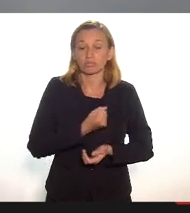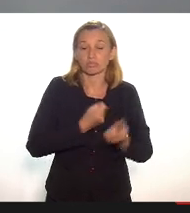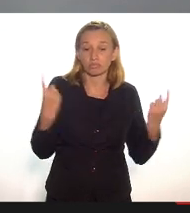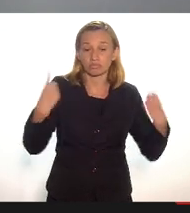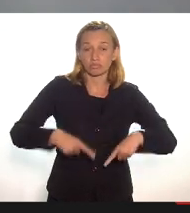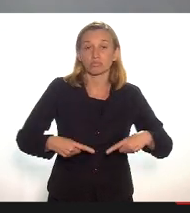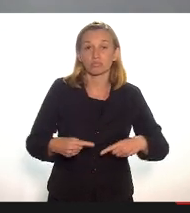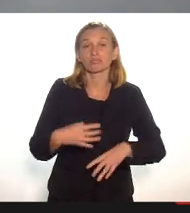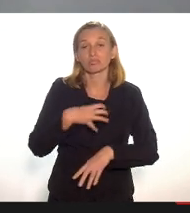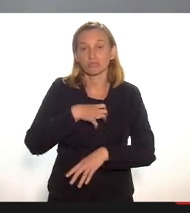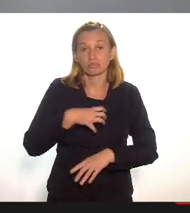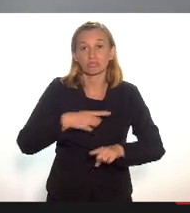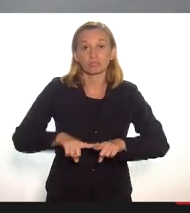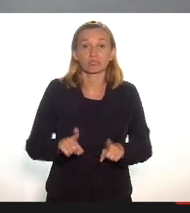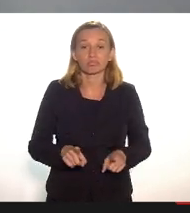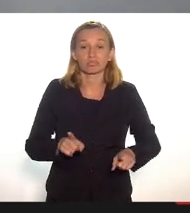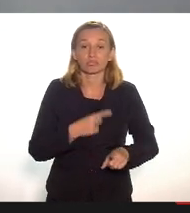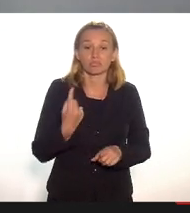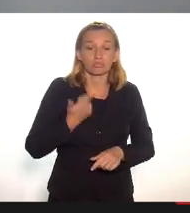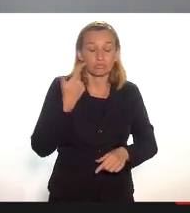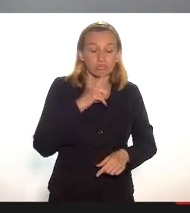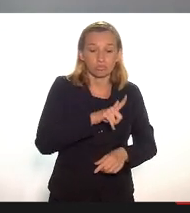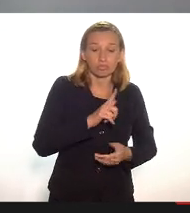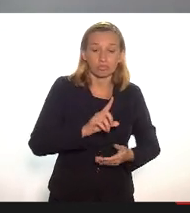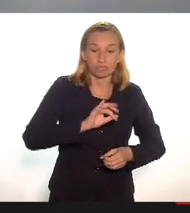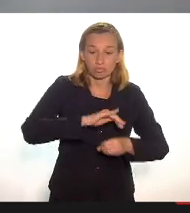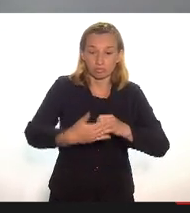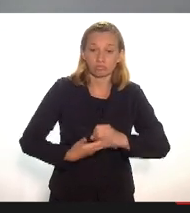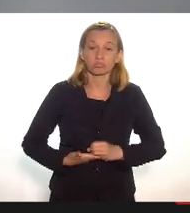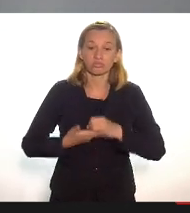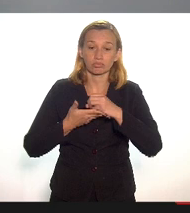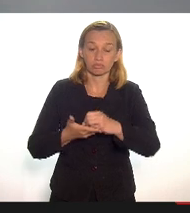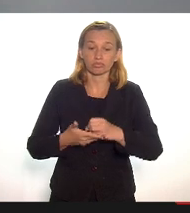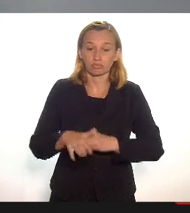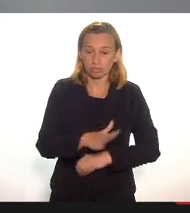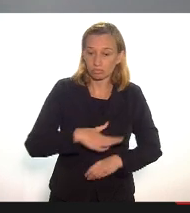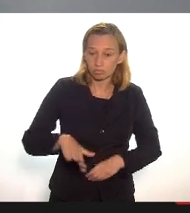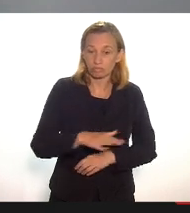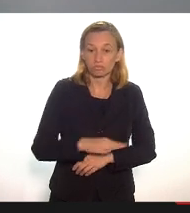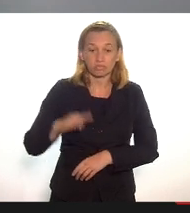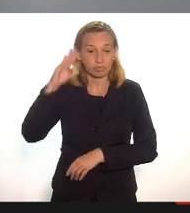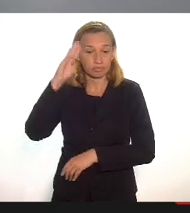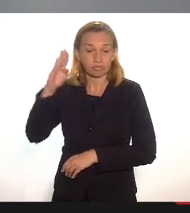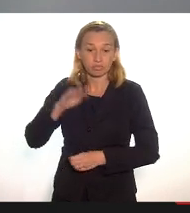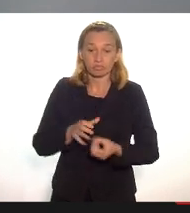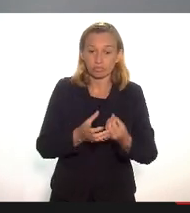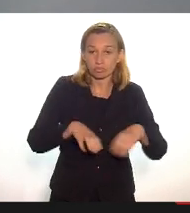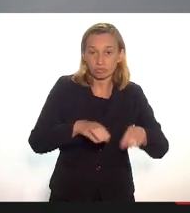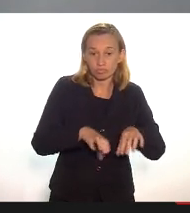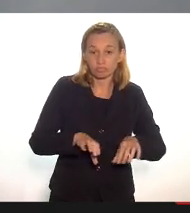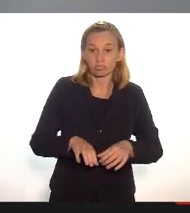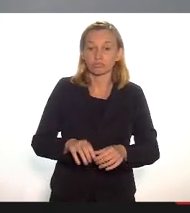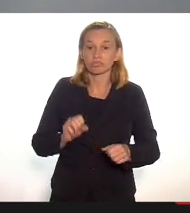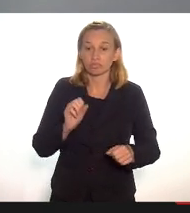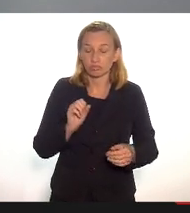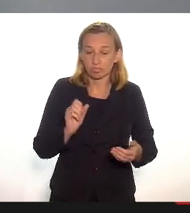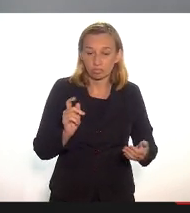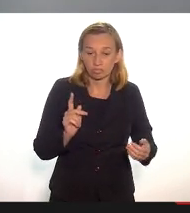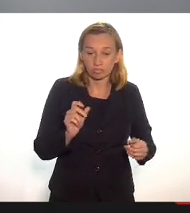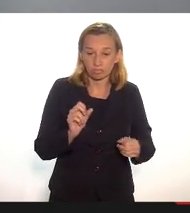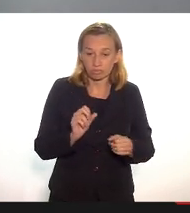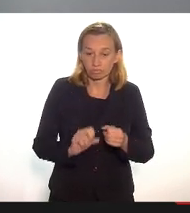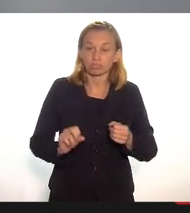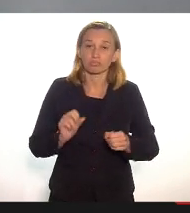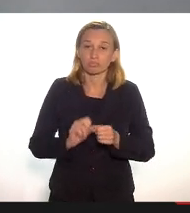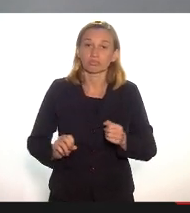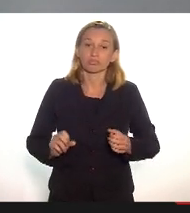nesse sentido, né, mas para a gente conseguir a sustentabilidade dessa rede, é fundamental que o concurso público seja realizado